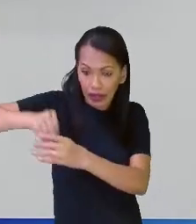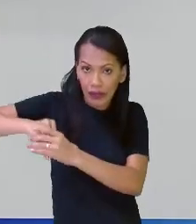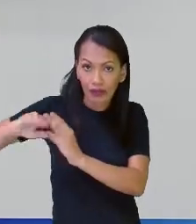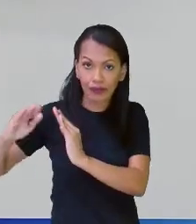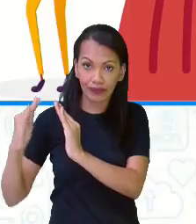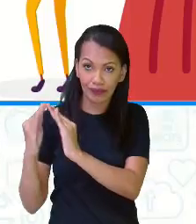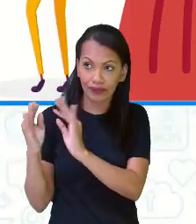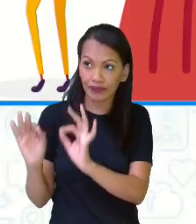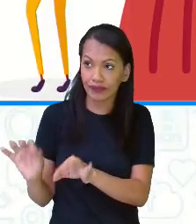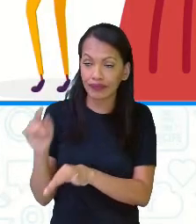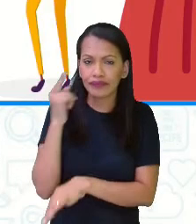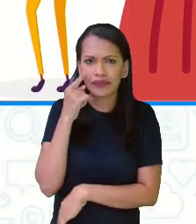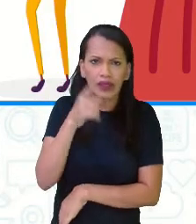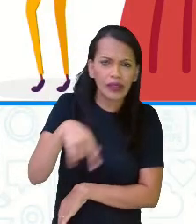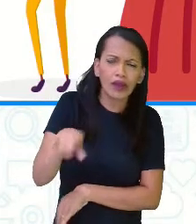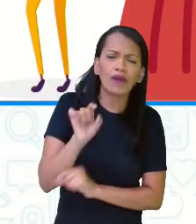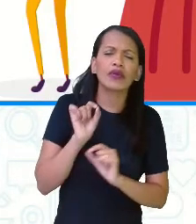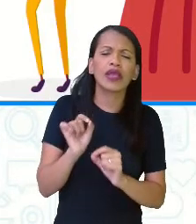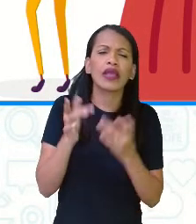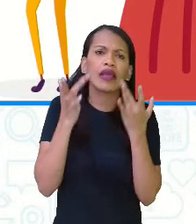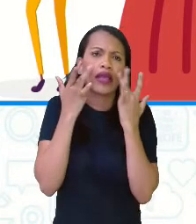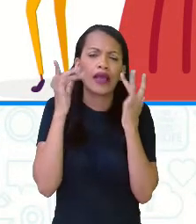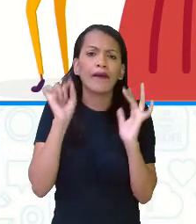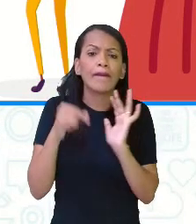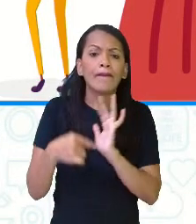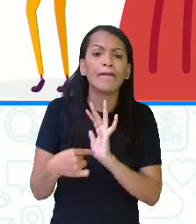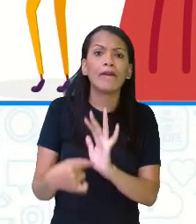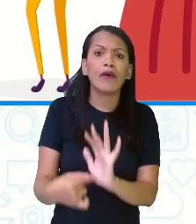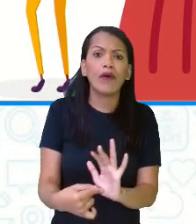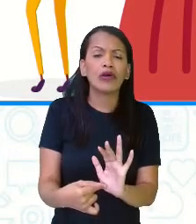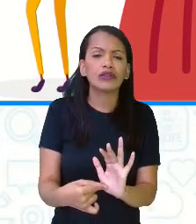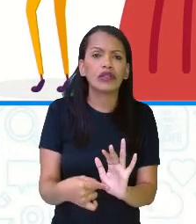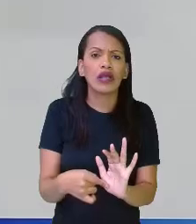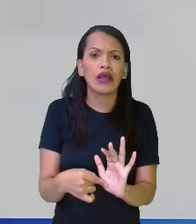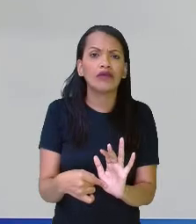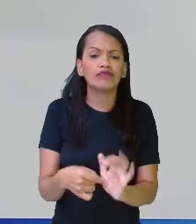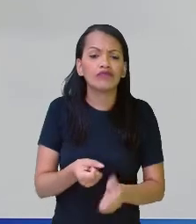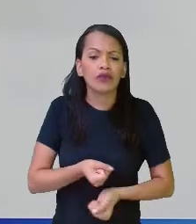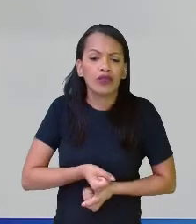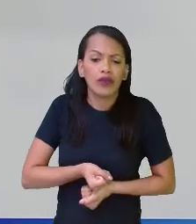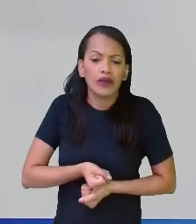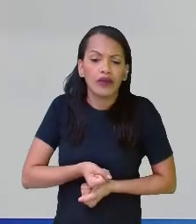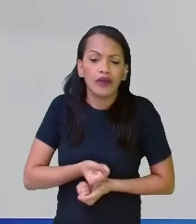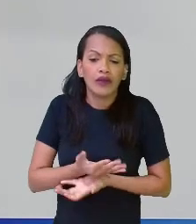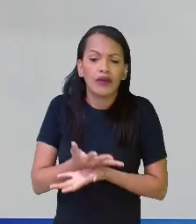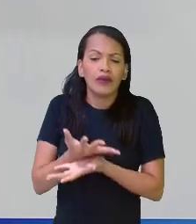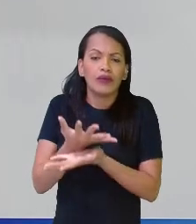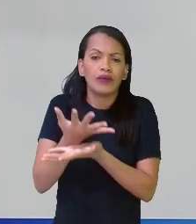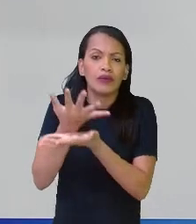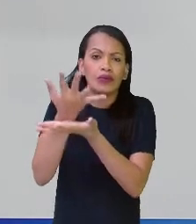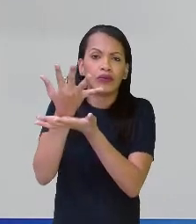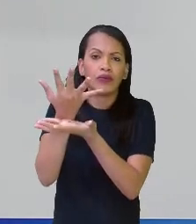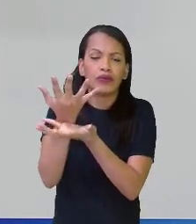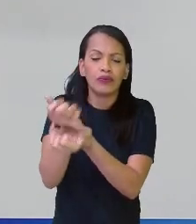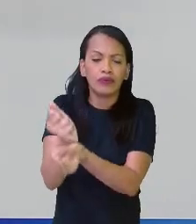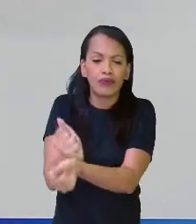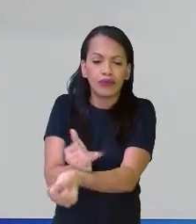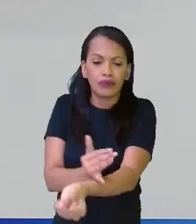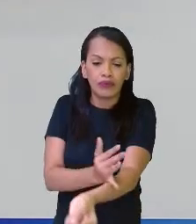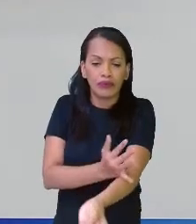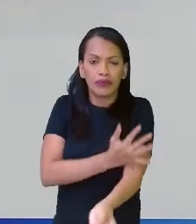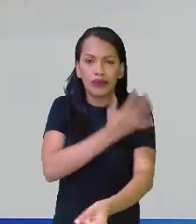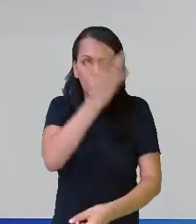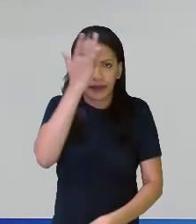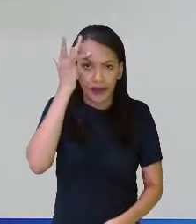que desperta na plateia sentimentos variados. Estão querendo assistir uma pecinha de teatro? Sabia que tem até